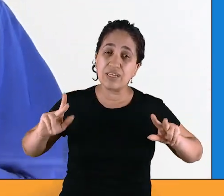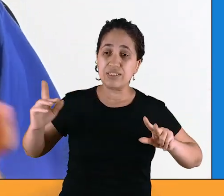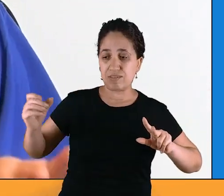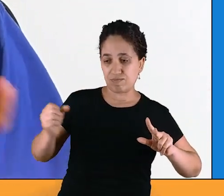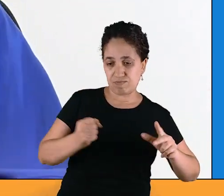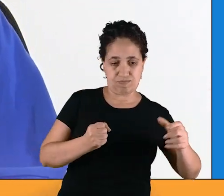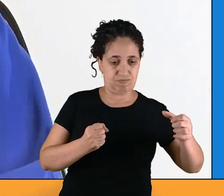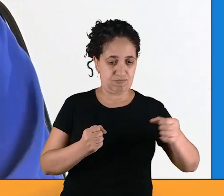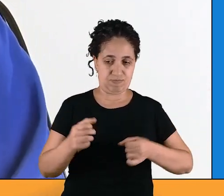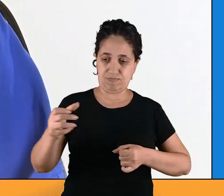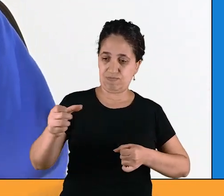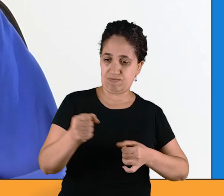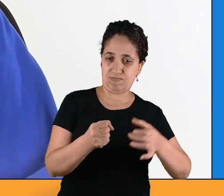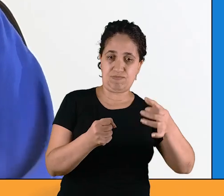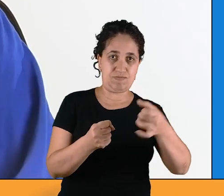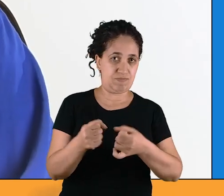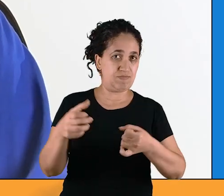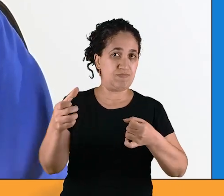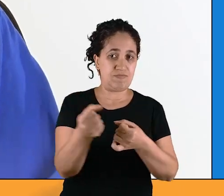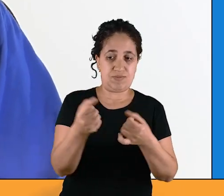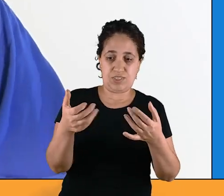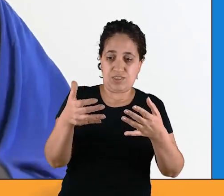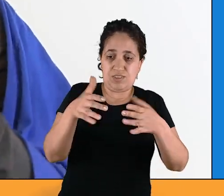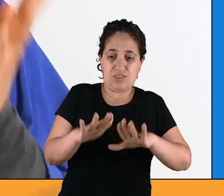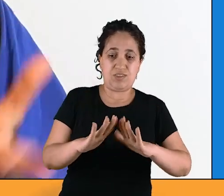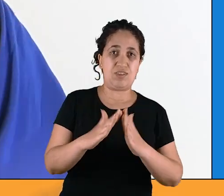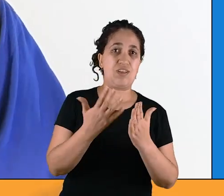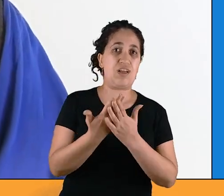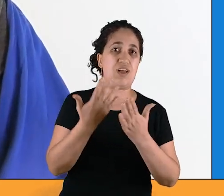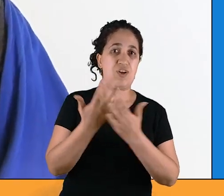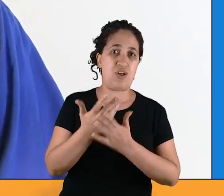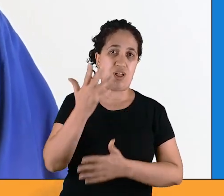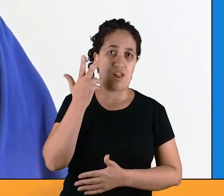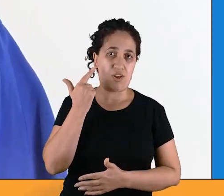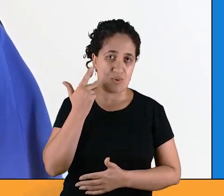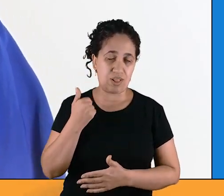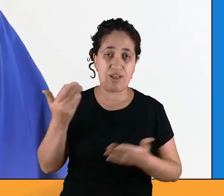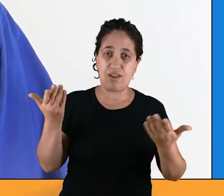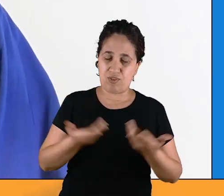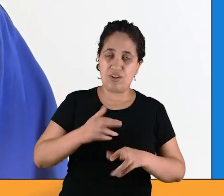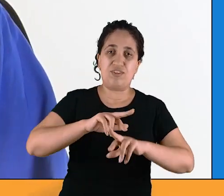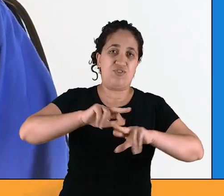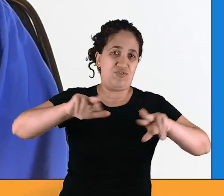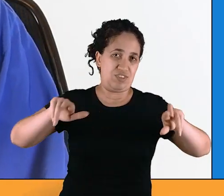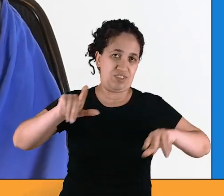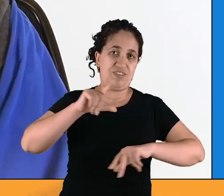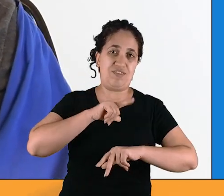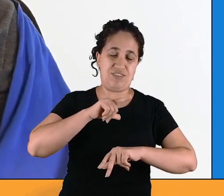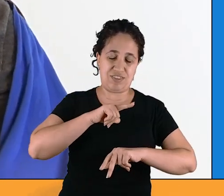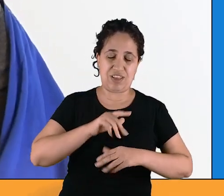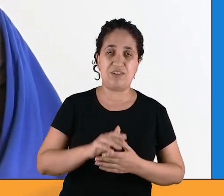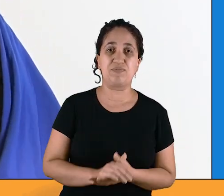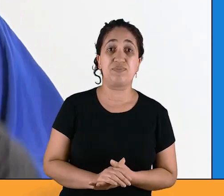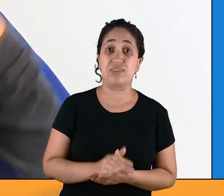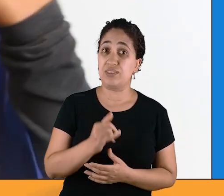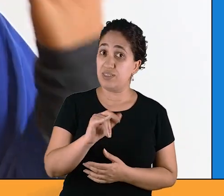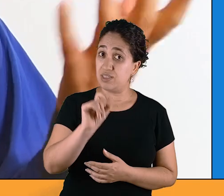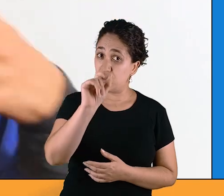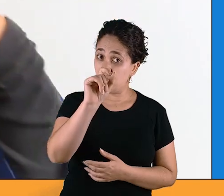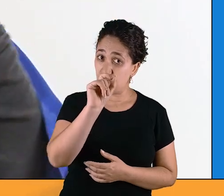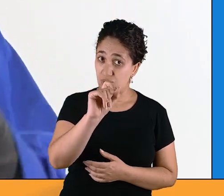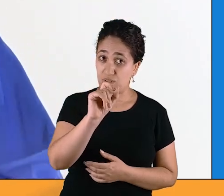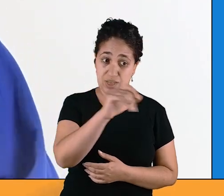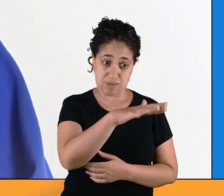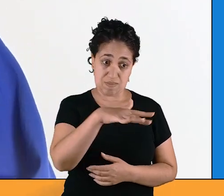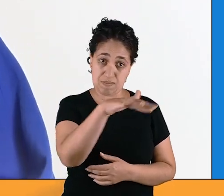aos poucos foram sendo incluídas na escola regular. E hoje a gente já tem um cenário bastante diverso. Então, nesse sentido, se a gente